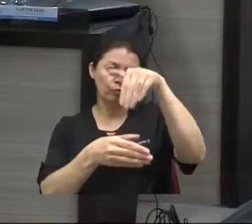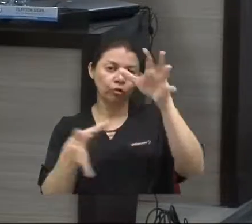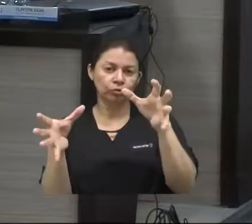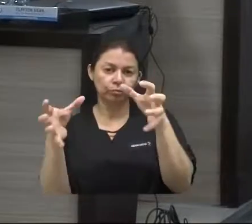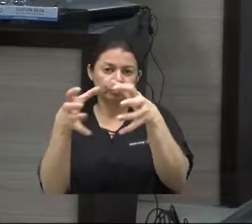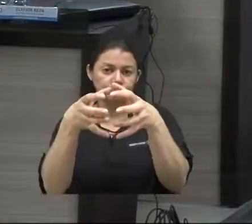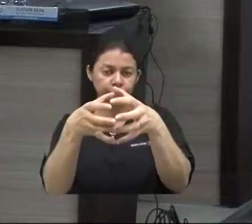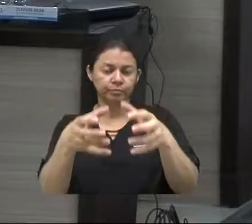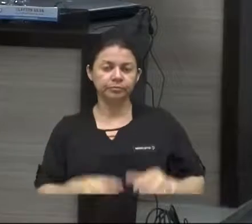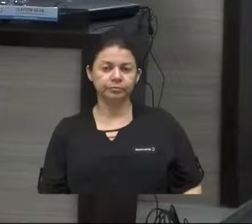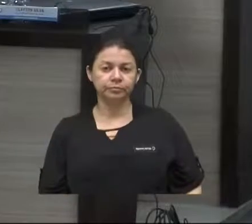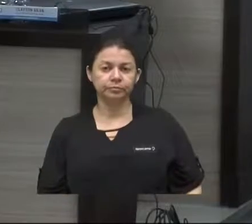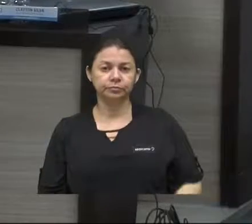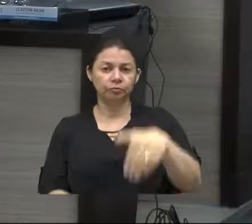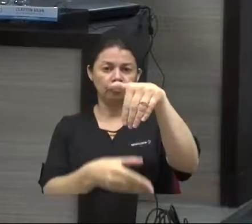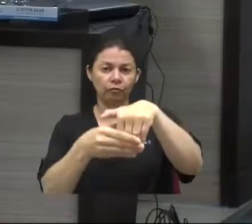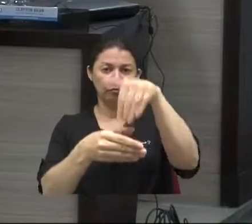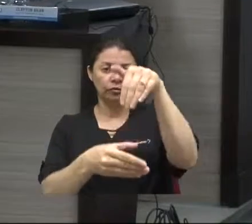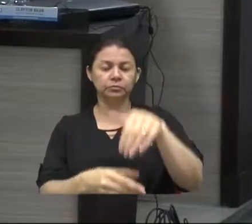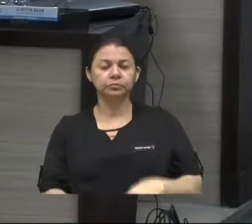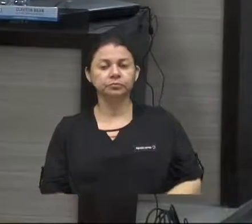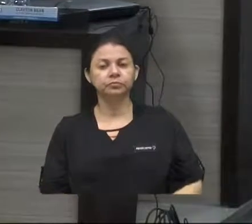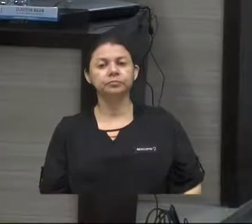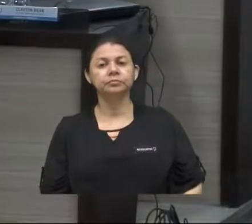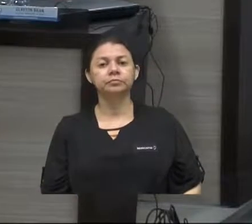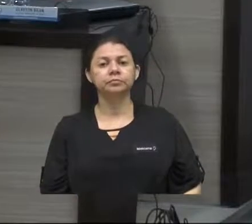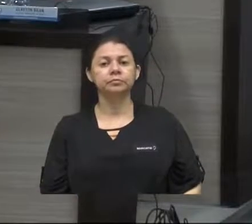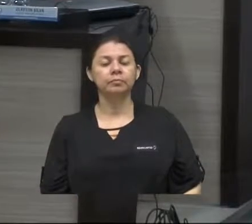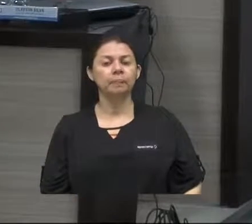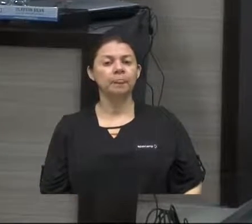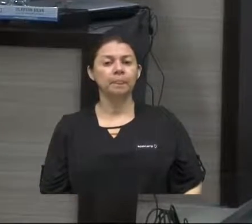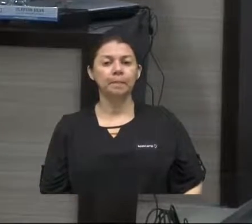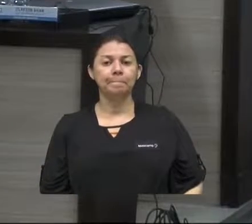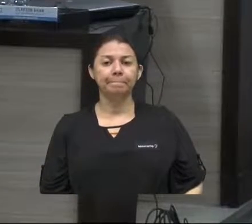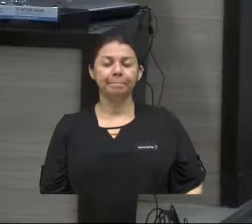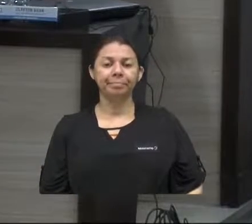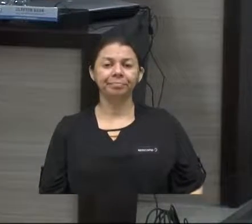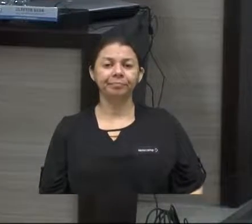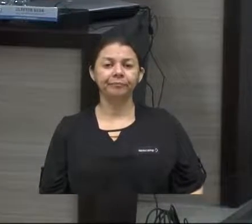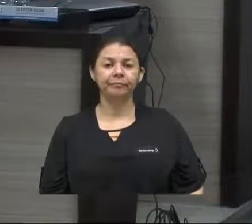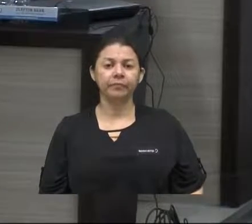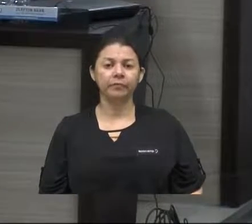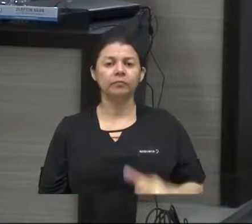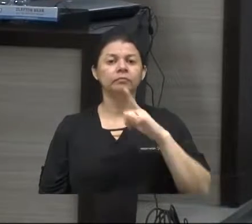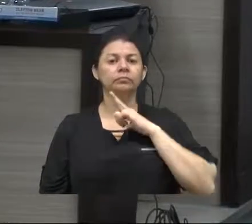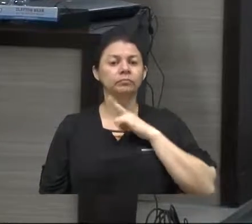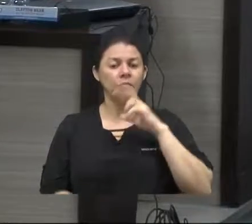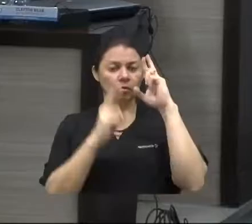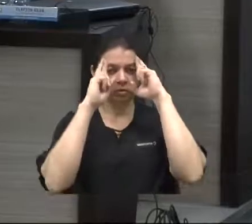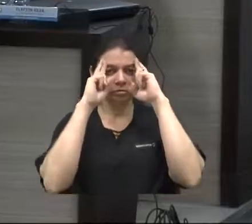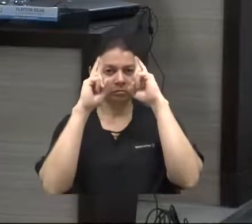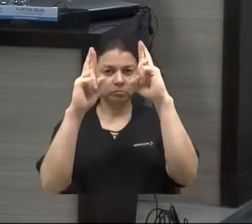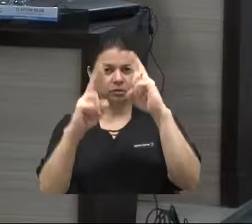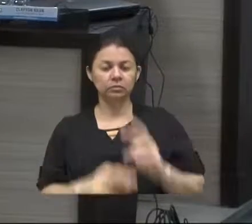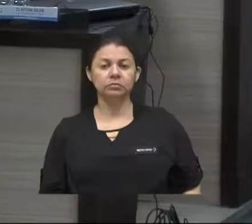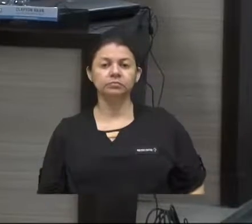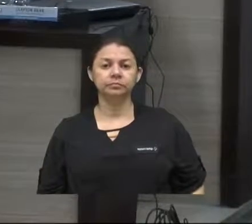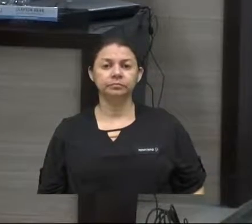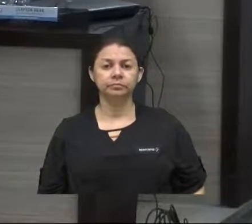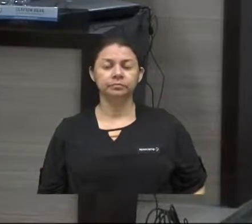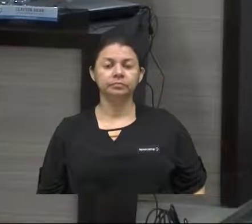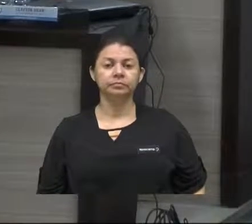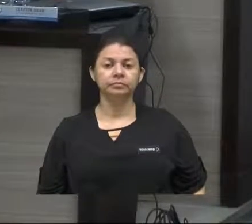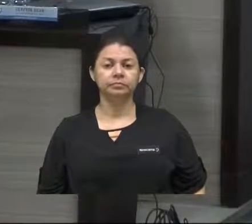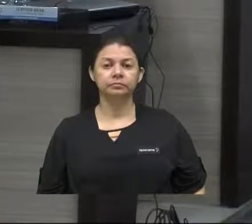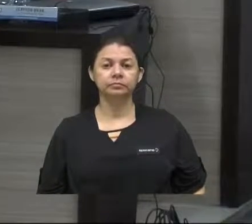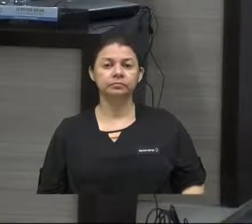consignar o meu voto. Eu quero dizer do profundo respeito que tenho pelo pastor Newton e pelo Sidney Pascotto,